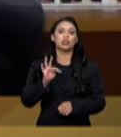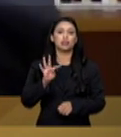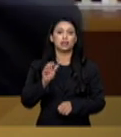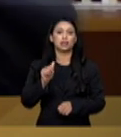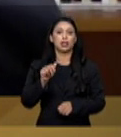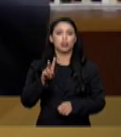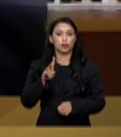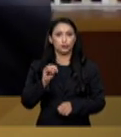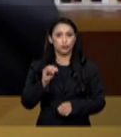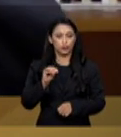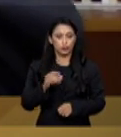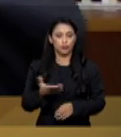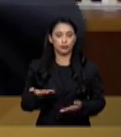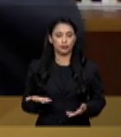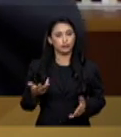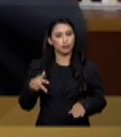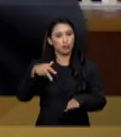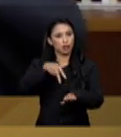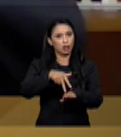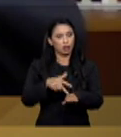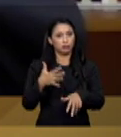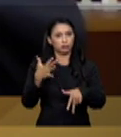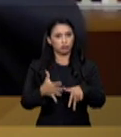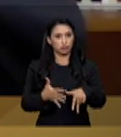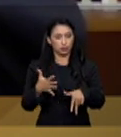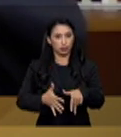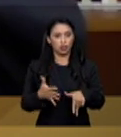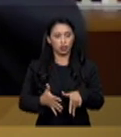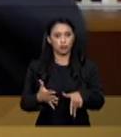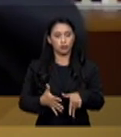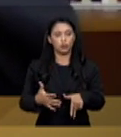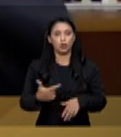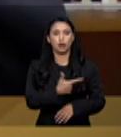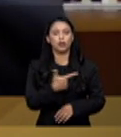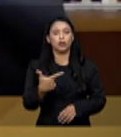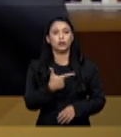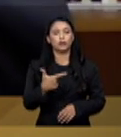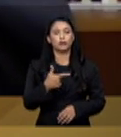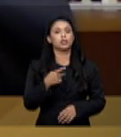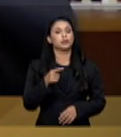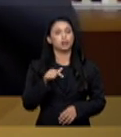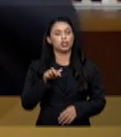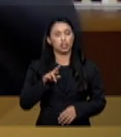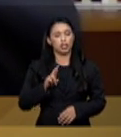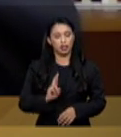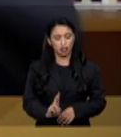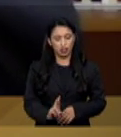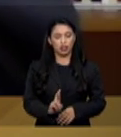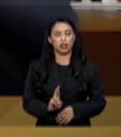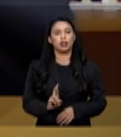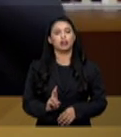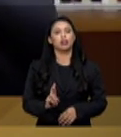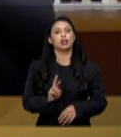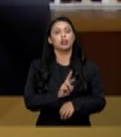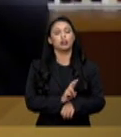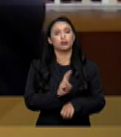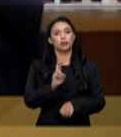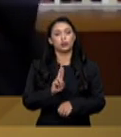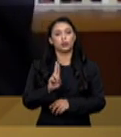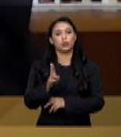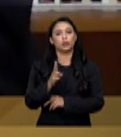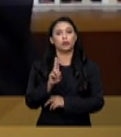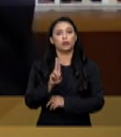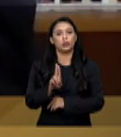tribuna. Cumprimento o nosso muito estimado vice-procurador-geral da República, Dr. Humberto